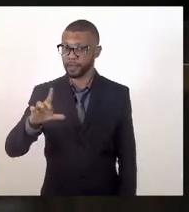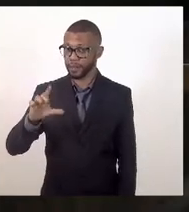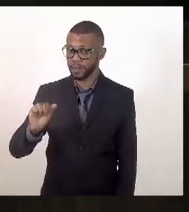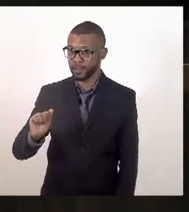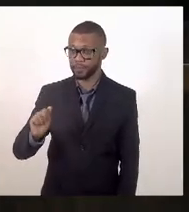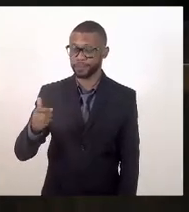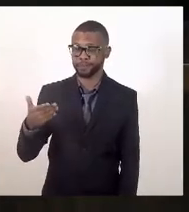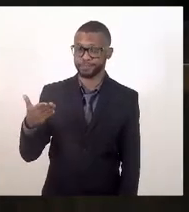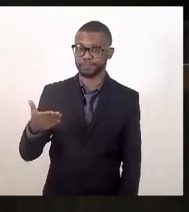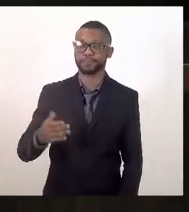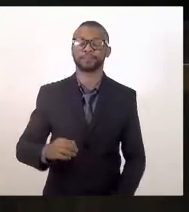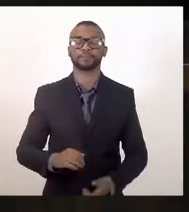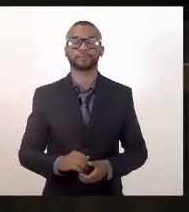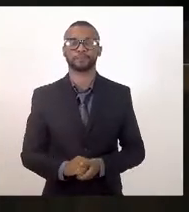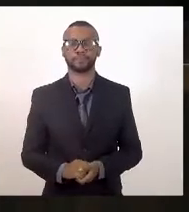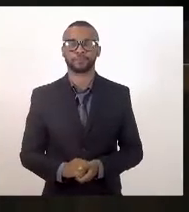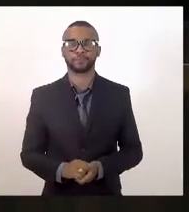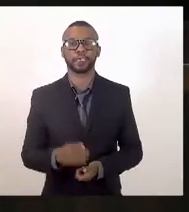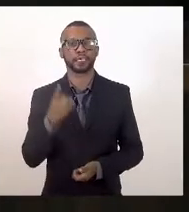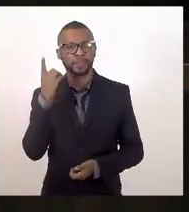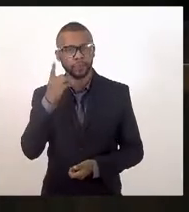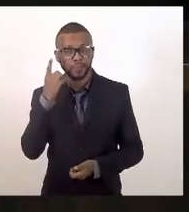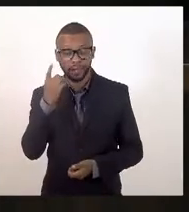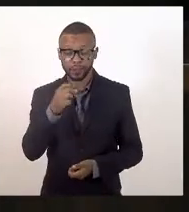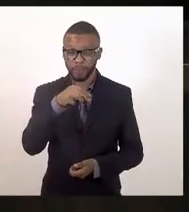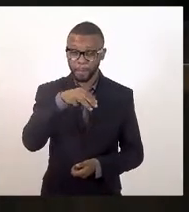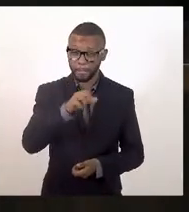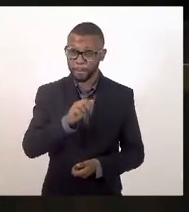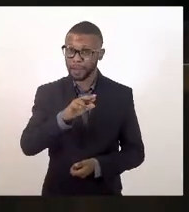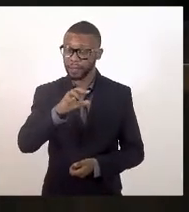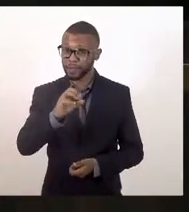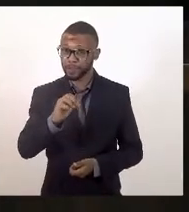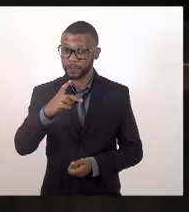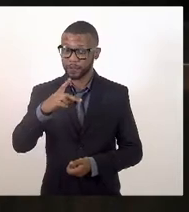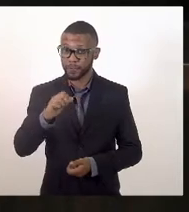Deputado Márcio Canella. Deputado Márcio Pacheco.